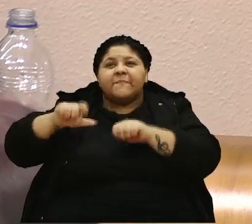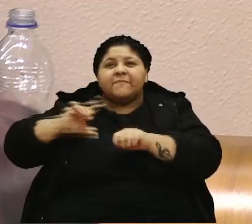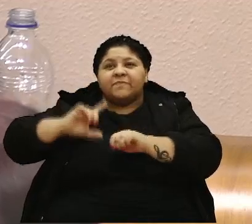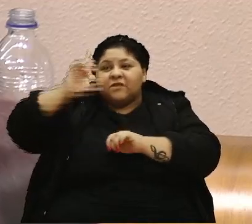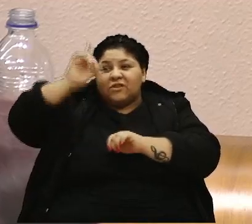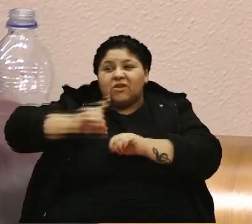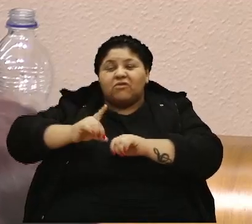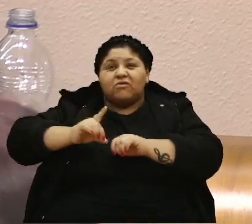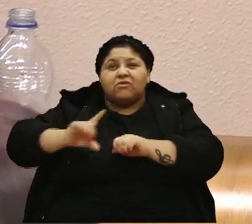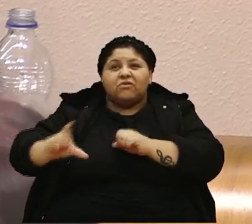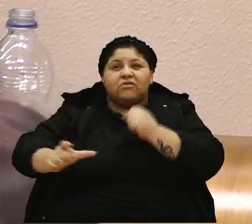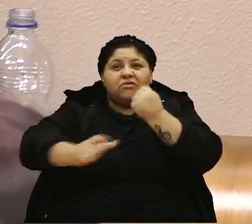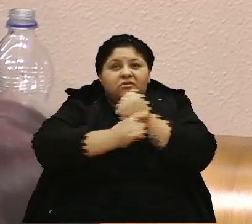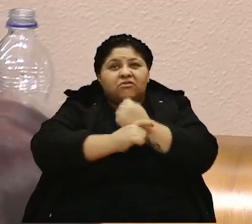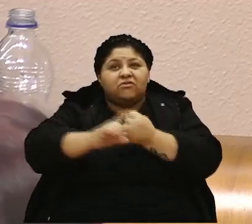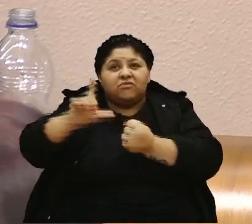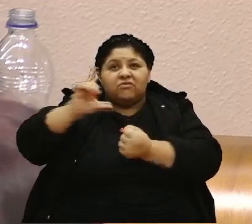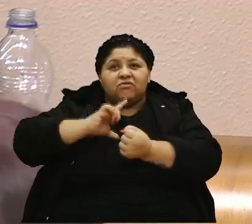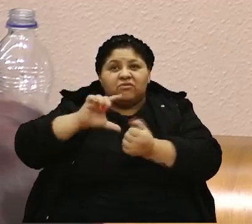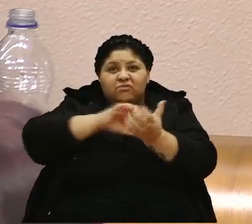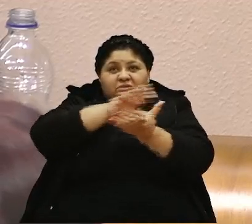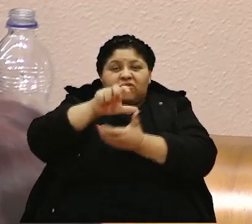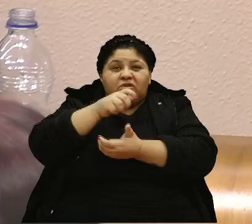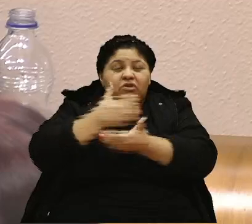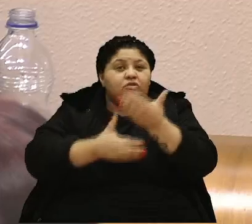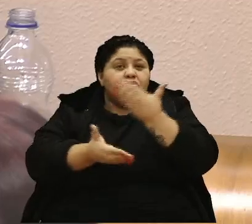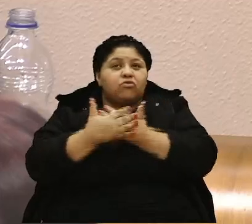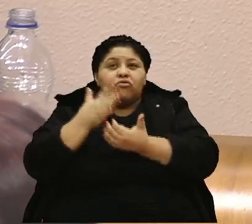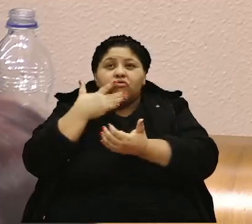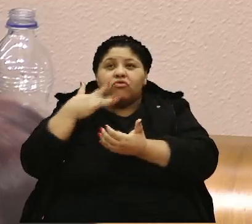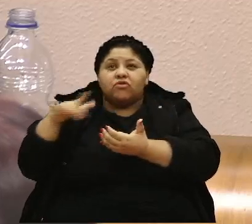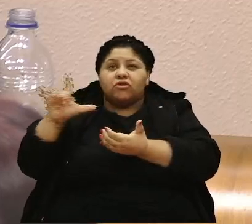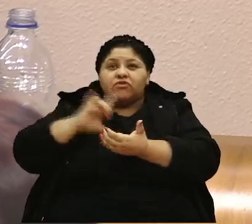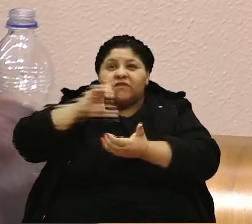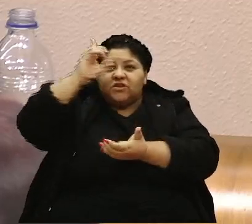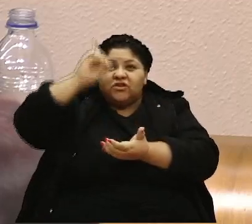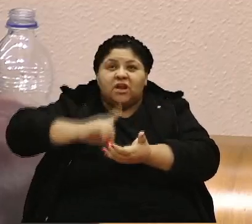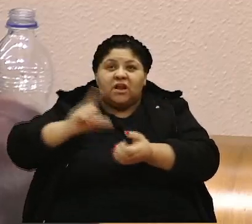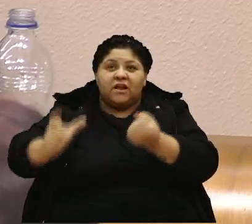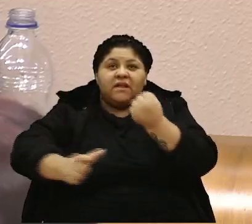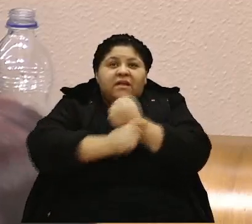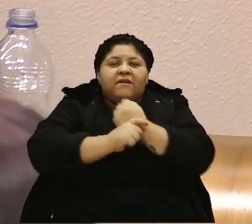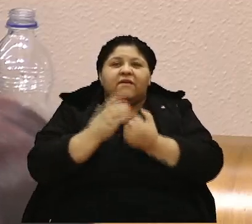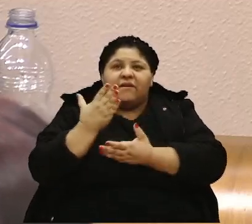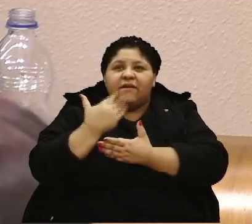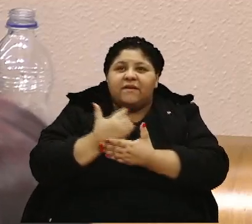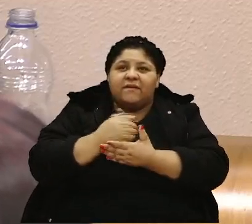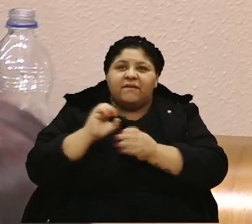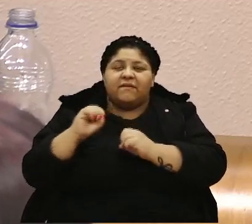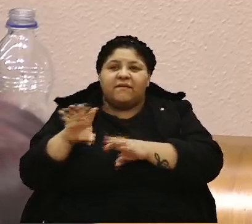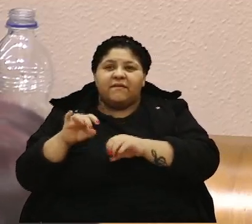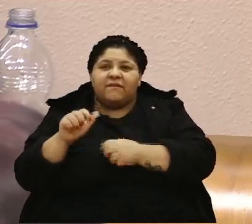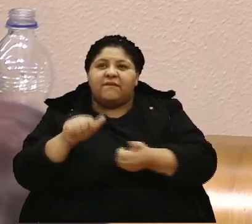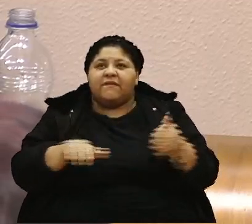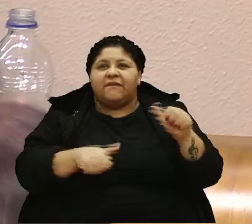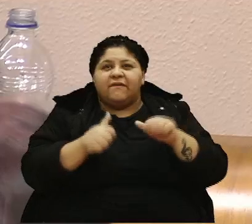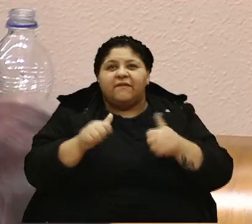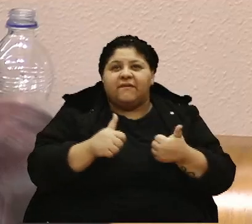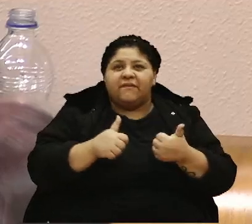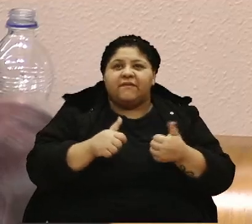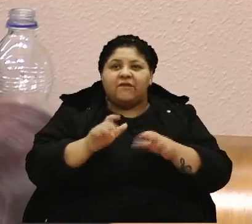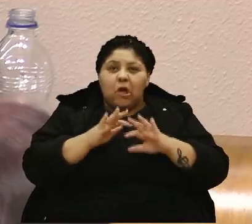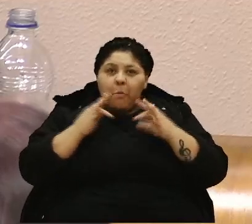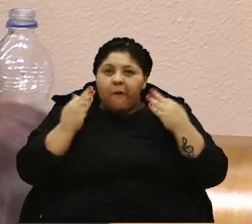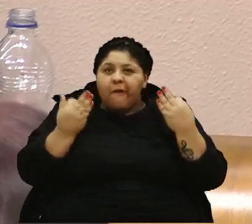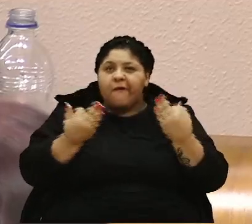direitos garantidos. Se nós tivermos um mundo onde todas as crianças tiverem os seus direitos garantidos, alimentação, educação de qualidade, né, uma família